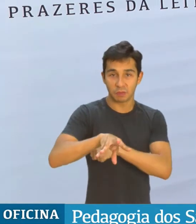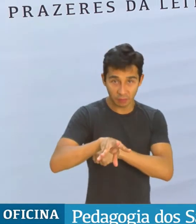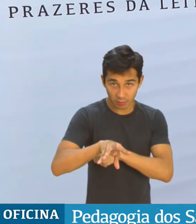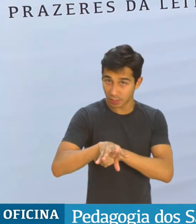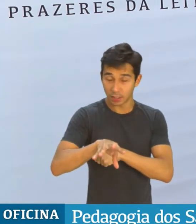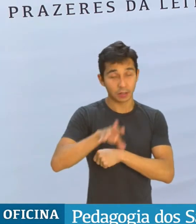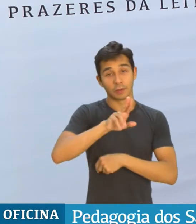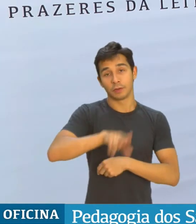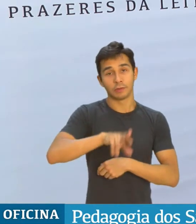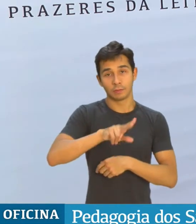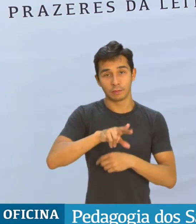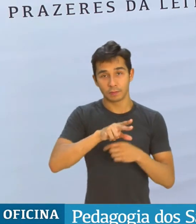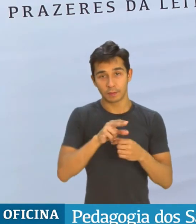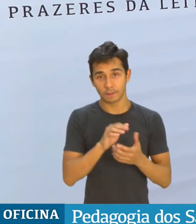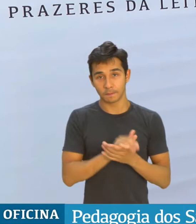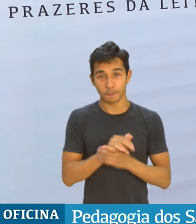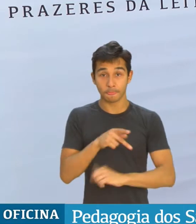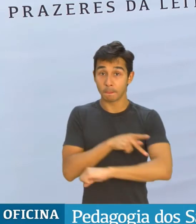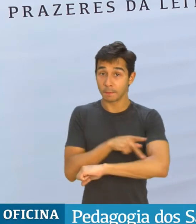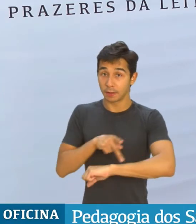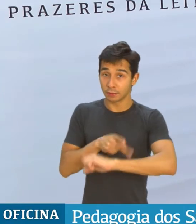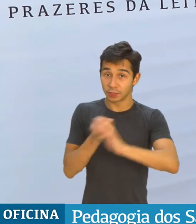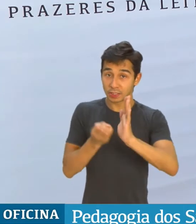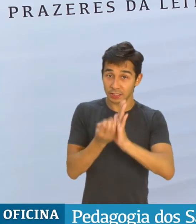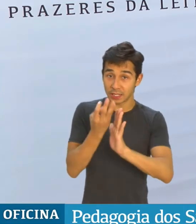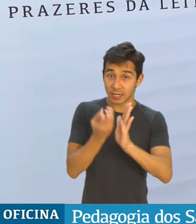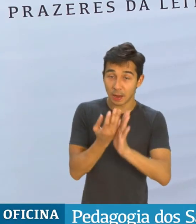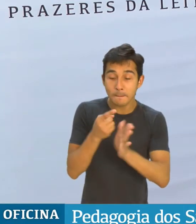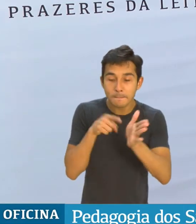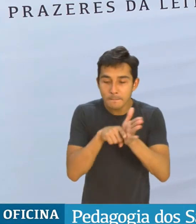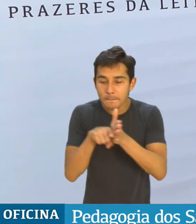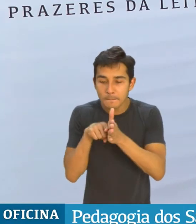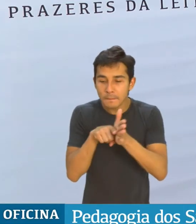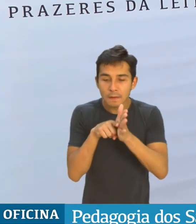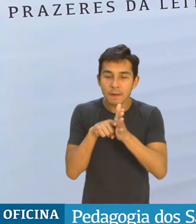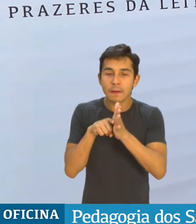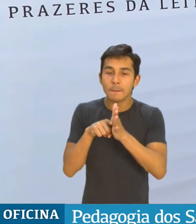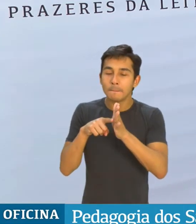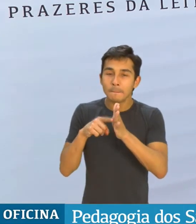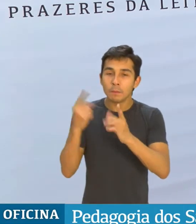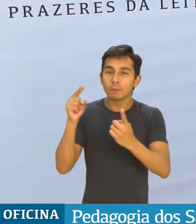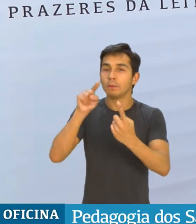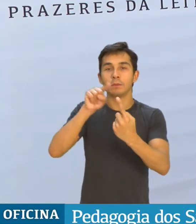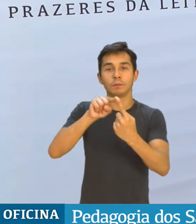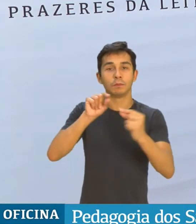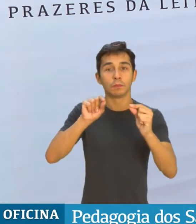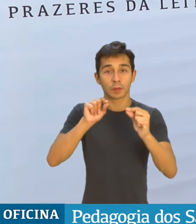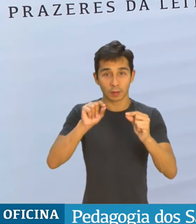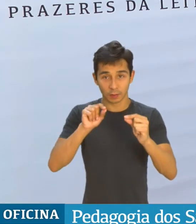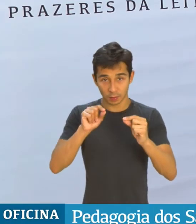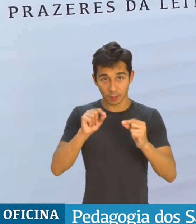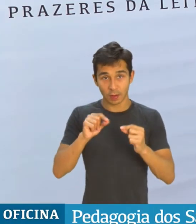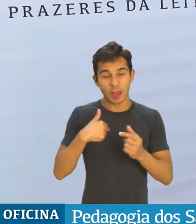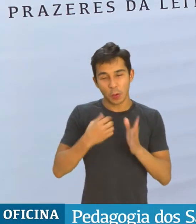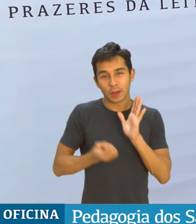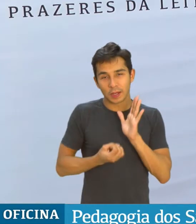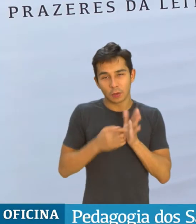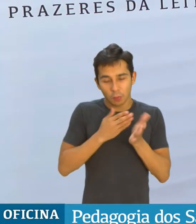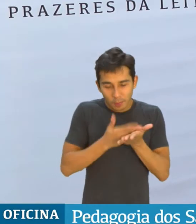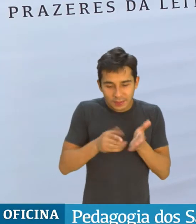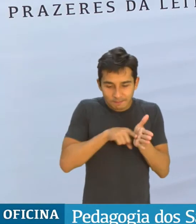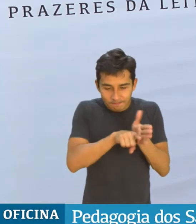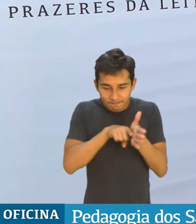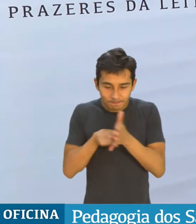atividade. Pelo contrário, a pedagogia dos saraus, para mim, ela veio primeiro a partir de uma solicitação de algumas pessoas